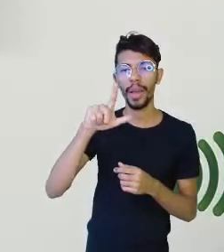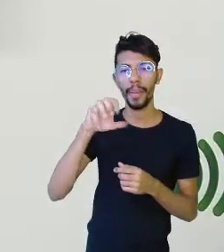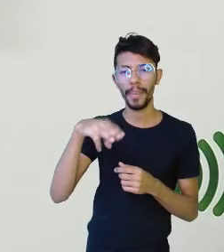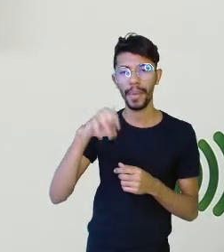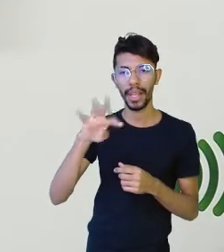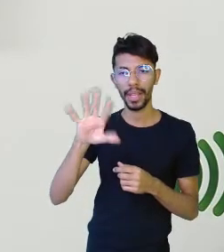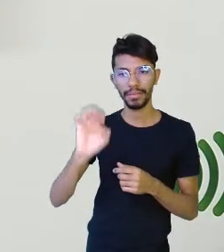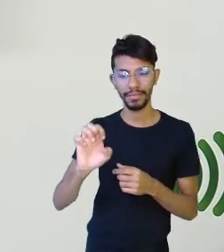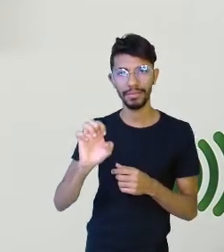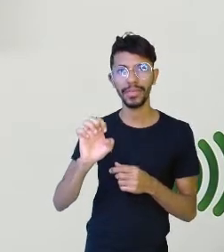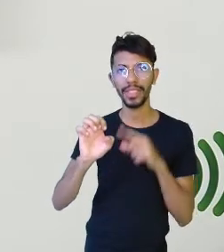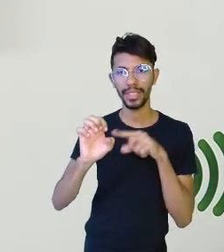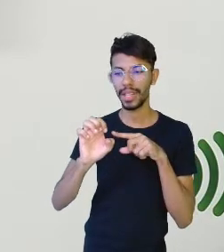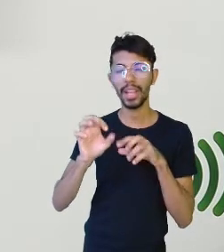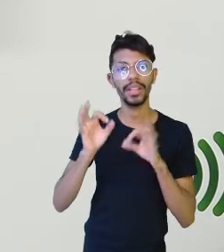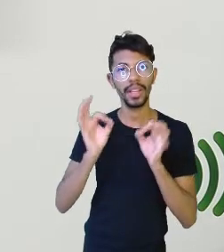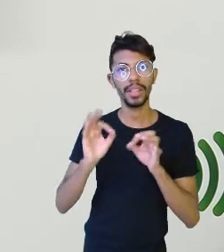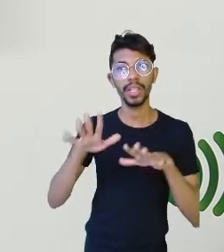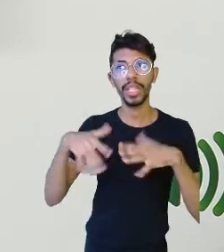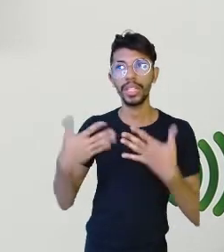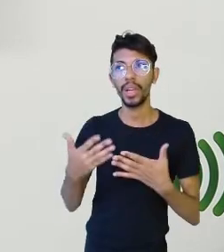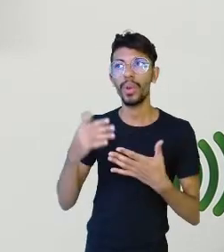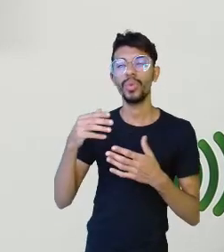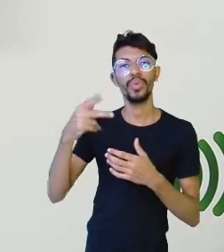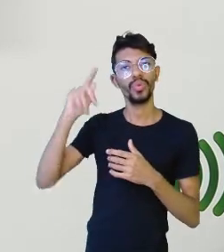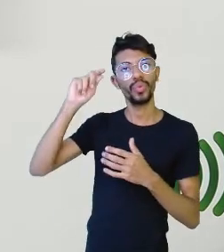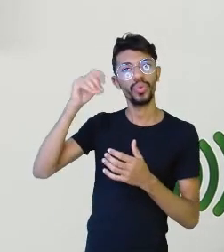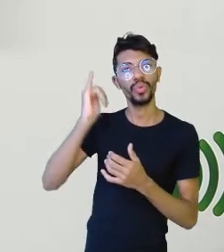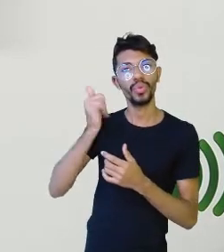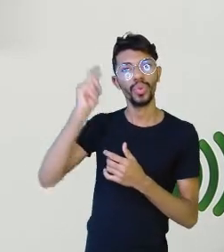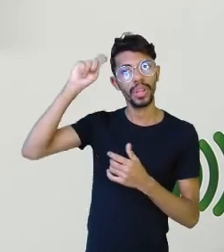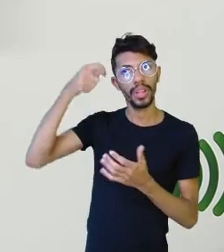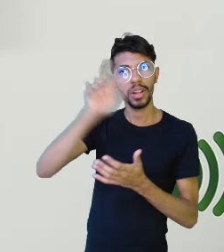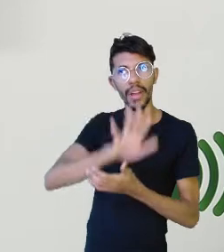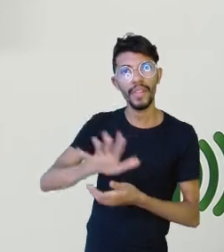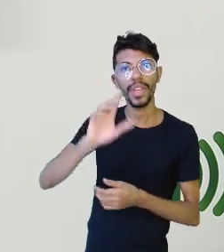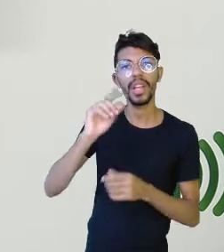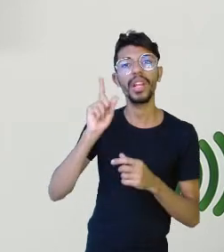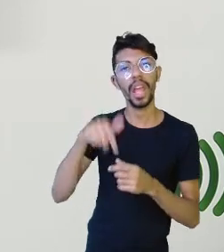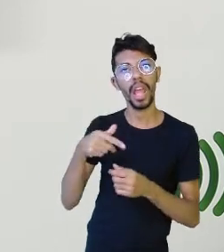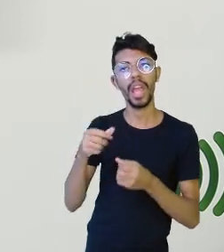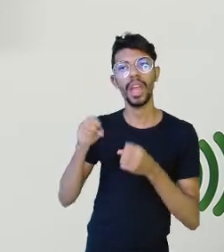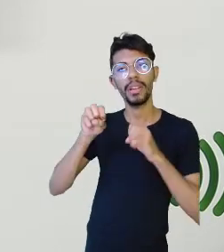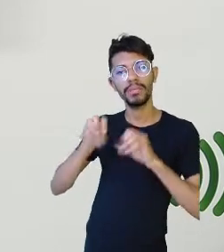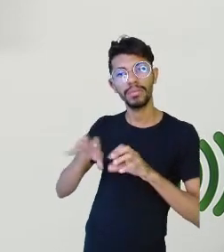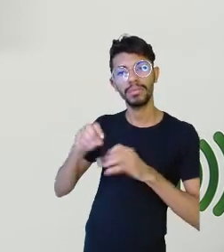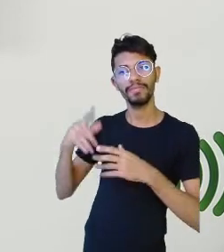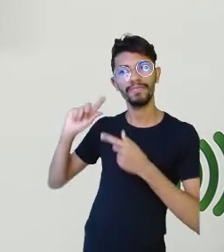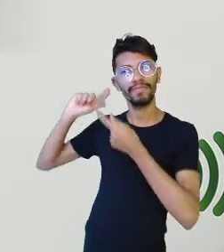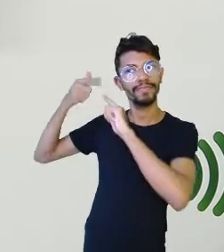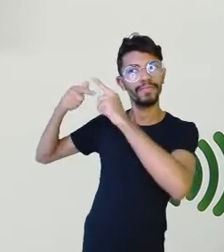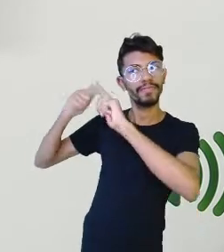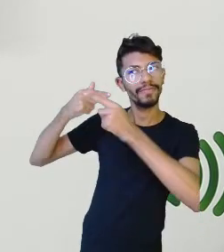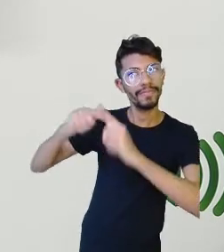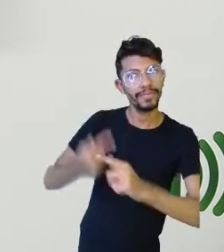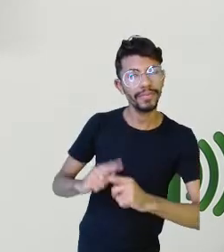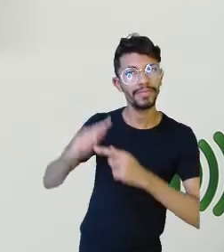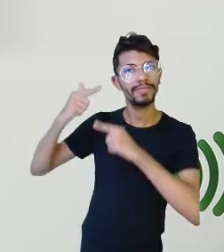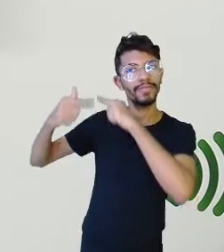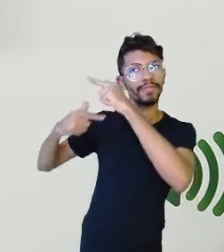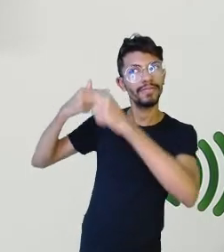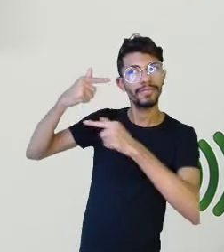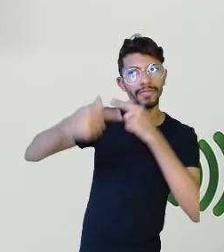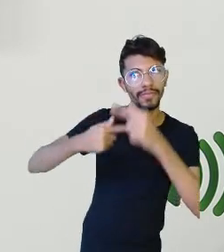contos africanos, no geral, eles são passados, como diz aí, de geração para geração, ou seja, o avô conta para